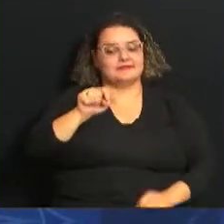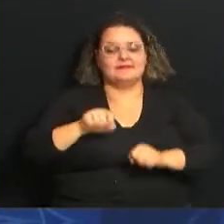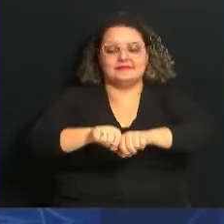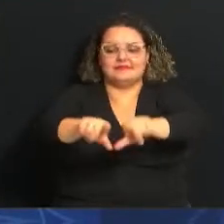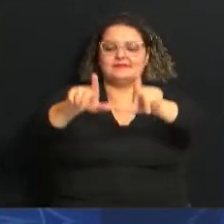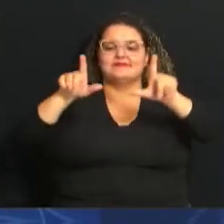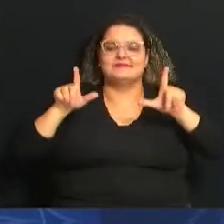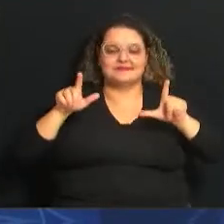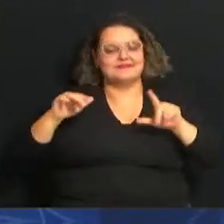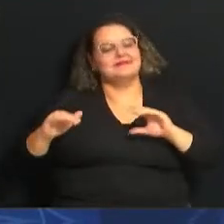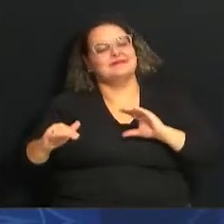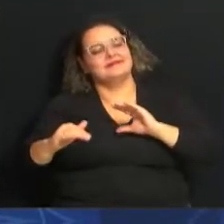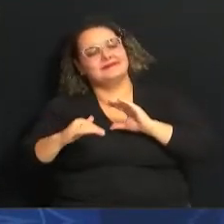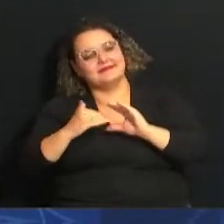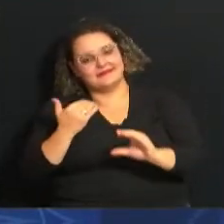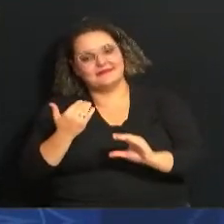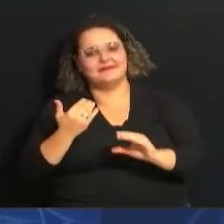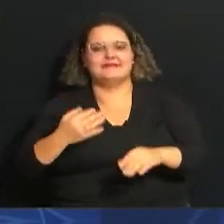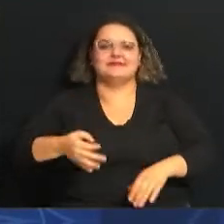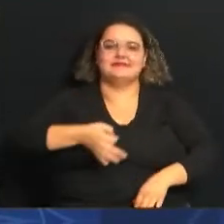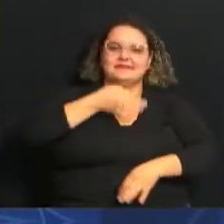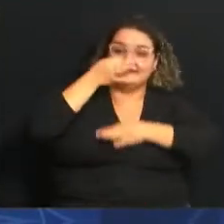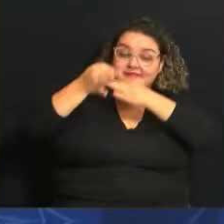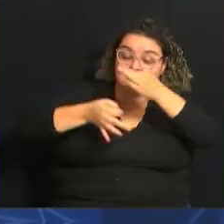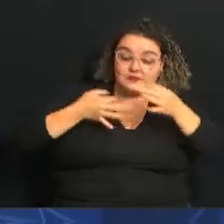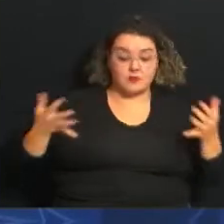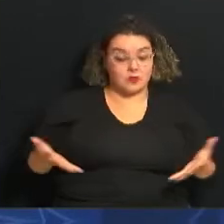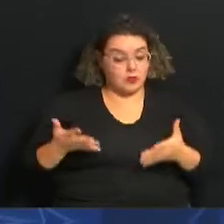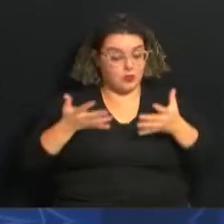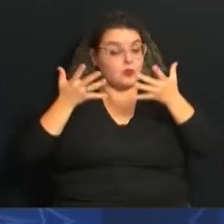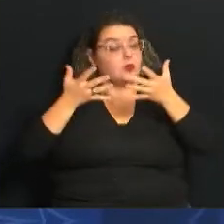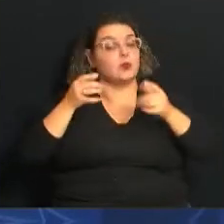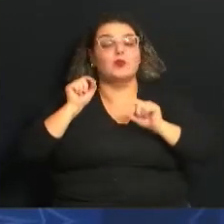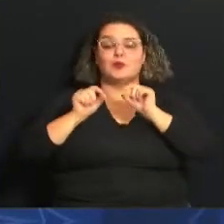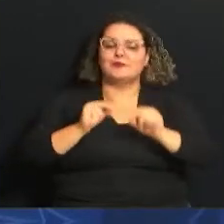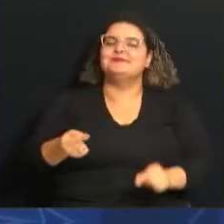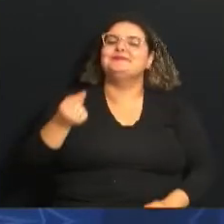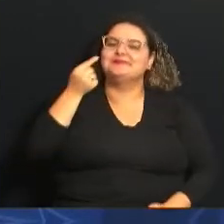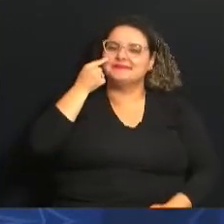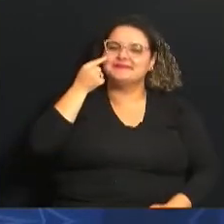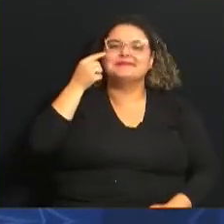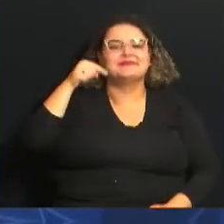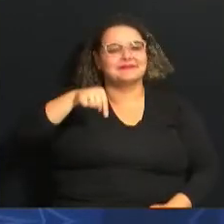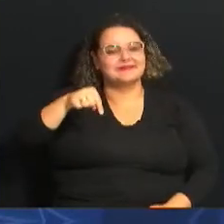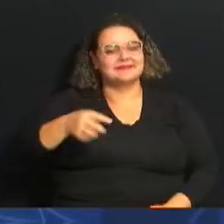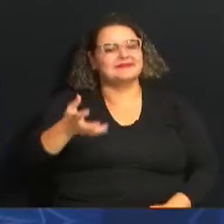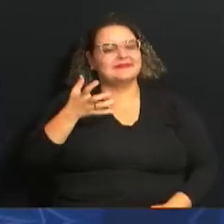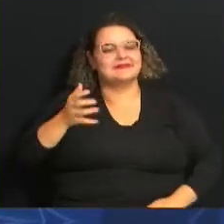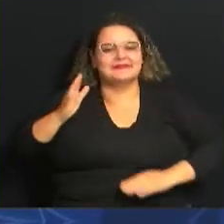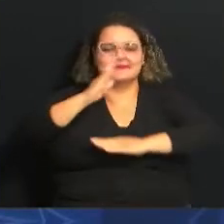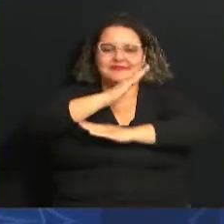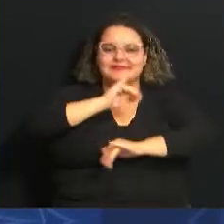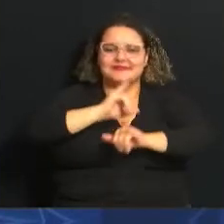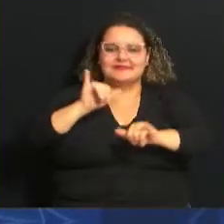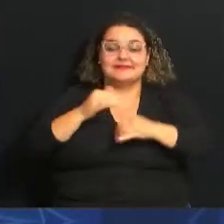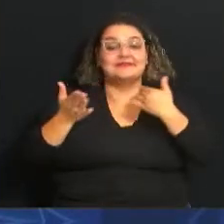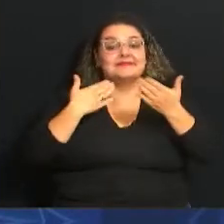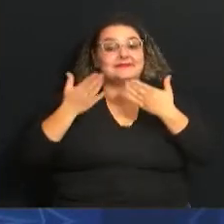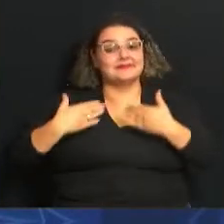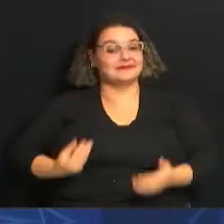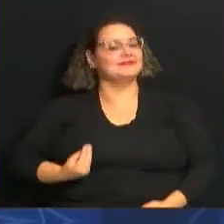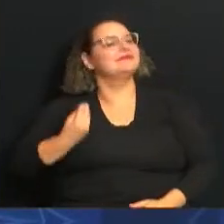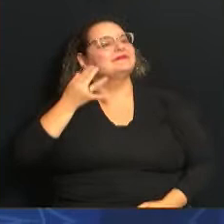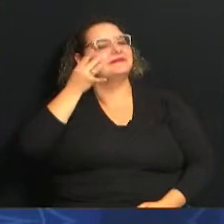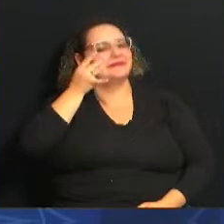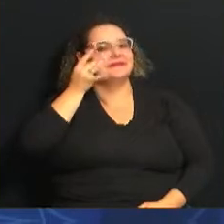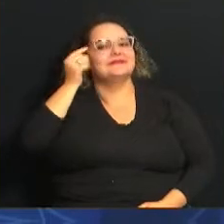pode enviar o seu elogio, uma crítica construtiva, o que você quer assistir aqui no nosso telejornal, que a gente conversa ao